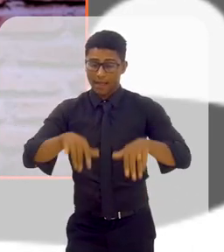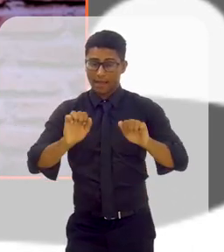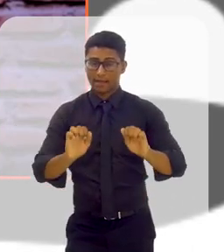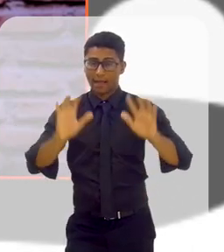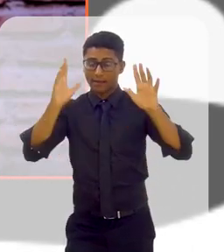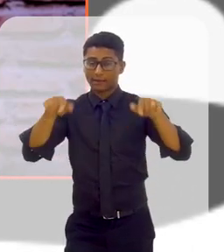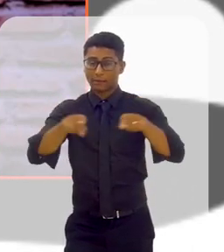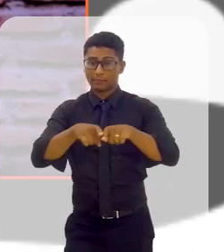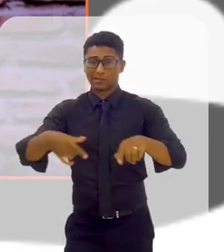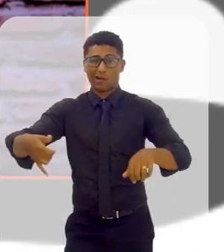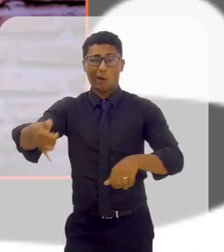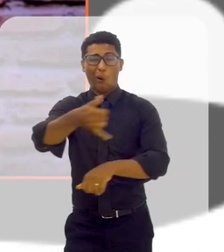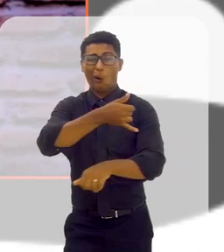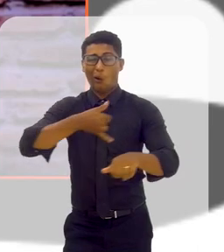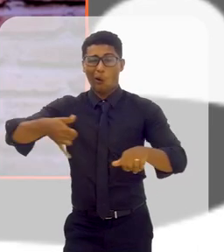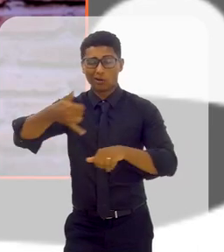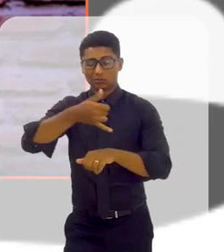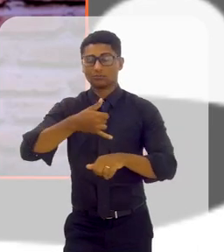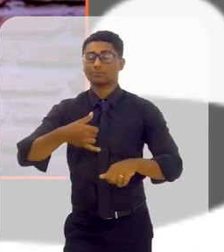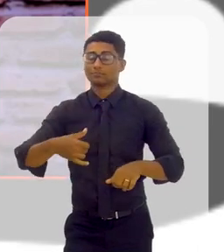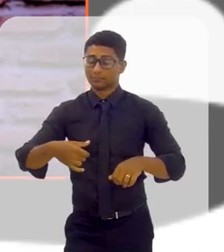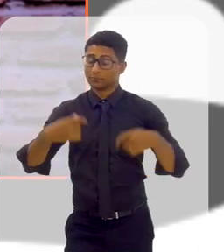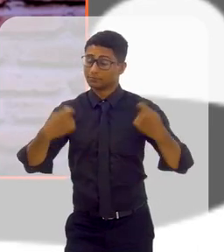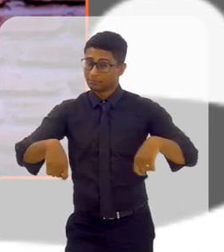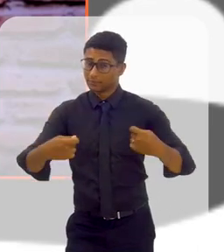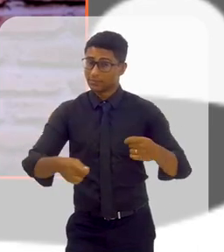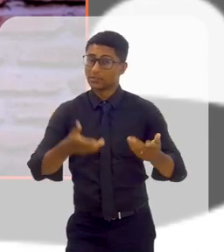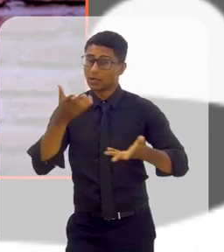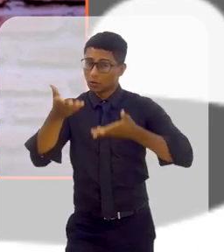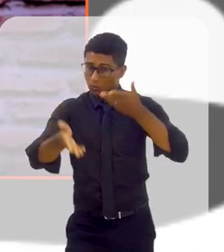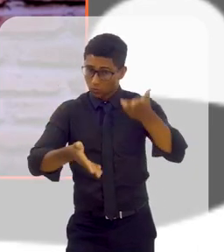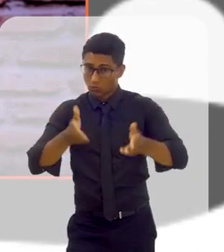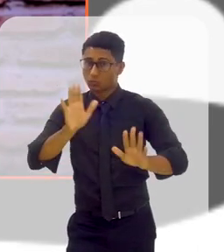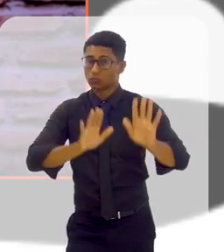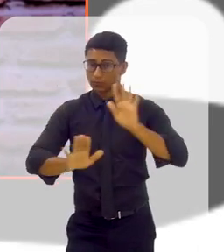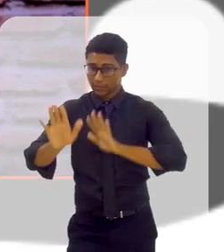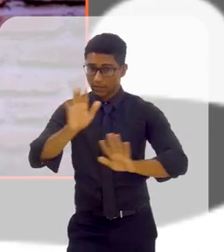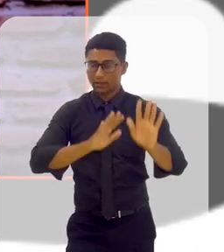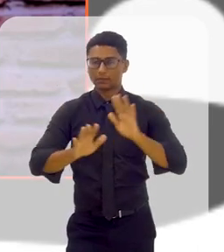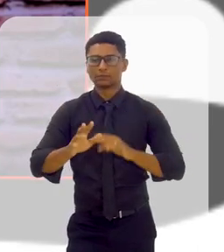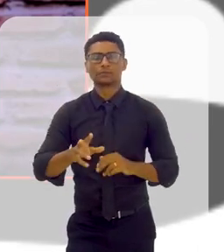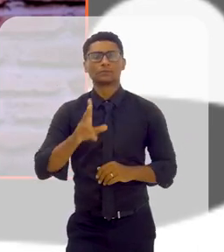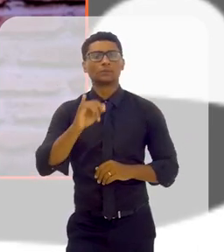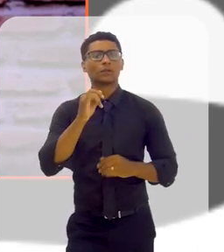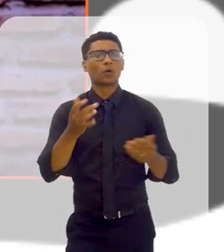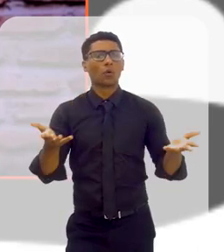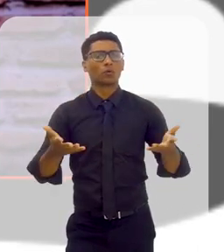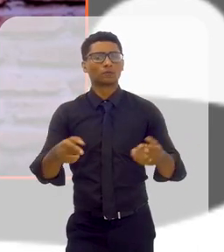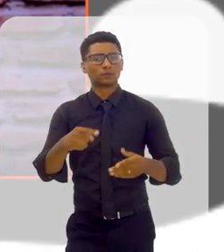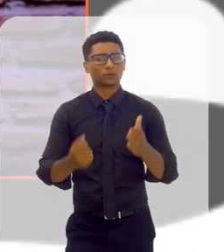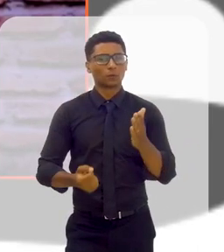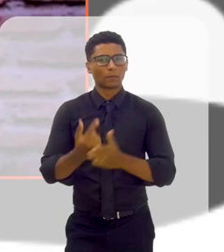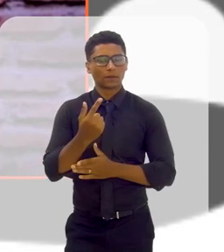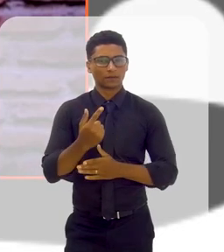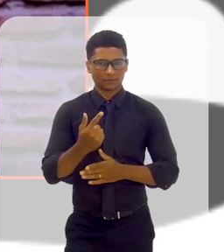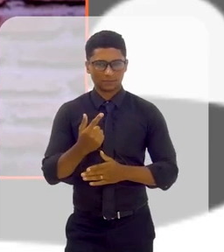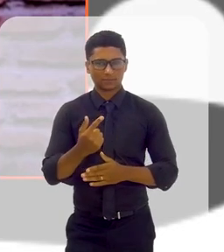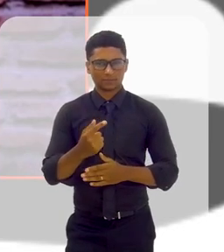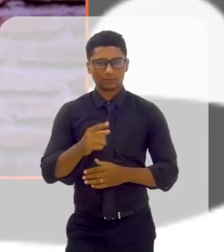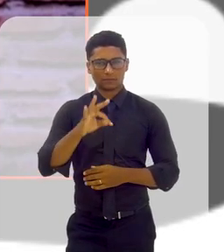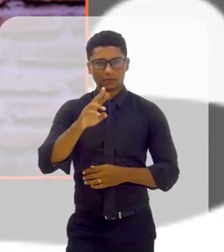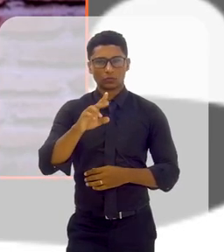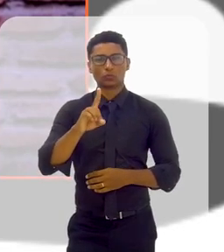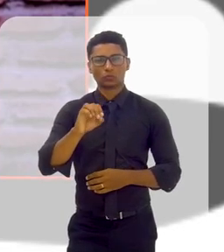quilos de óleo ou seja isso tem que ser um tratamento especial é hoje se você for comprar um produto na tudo bônus você ainda